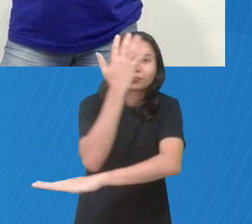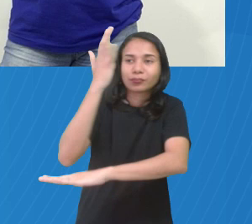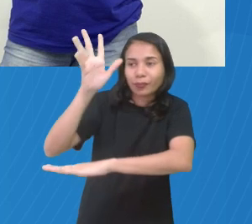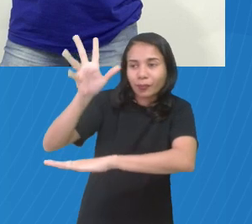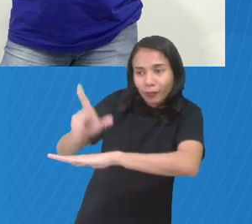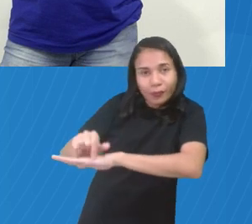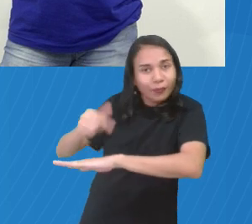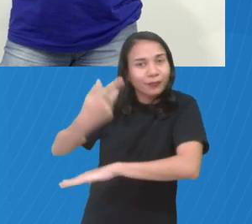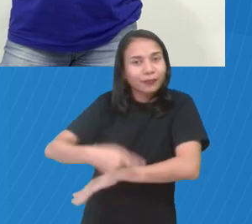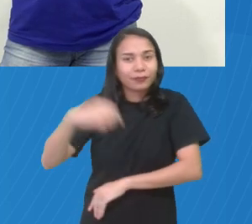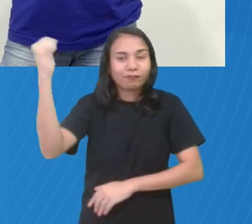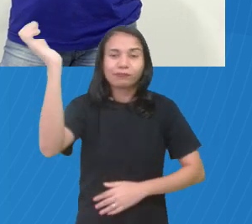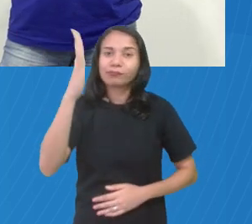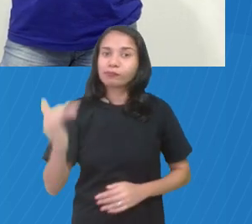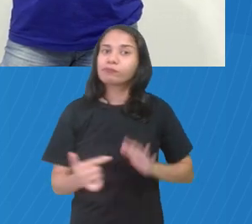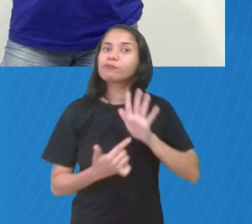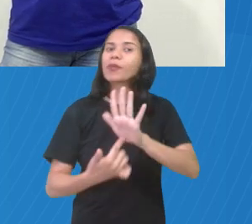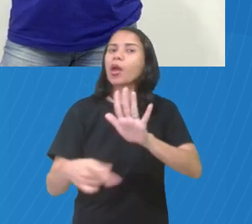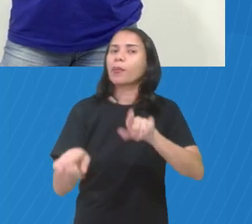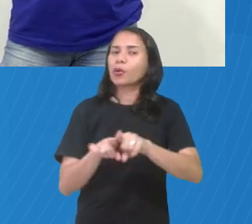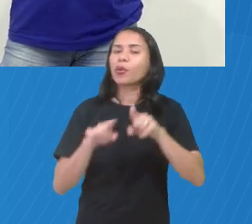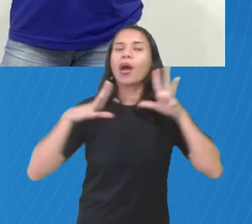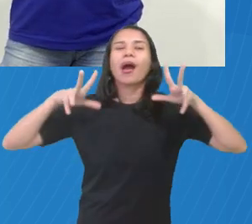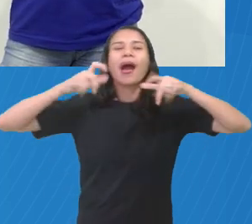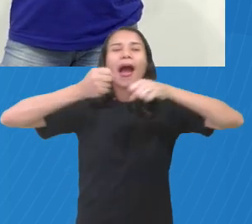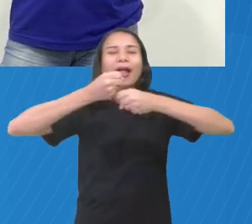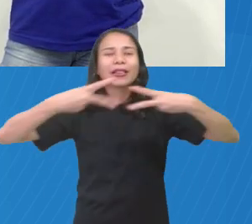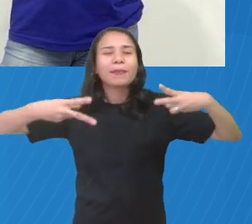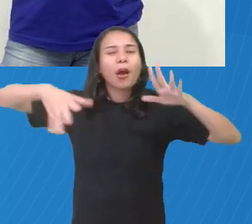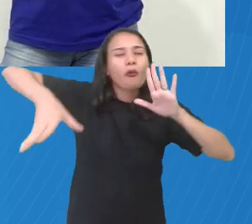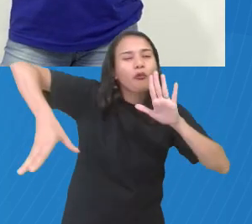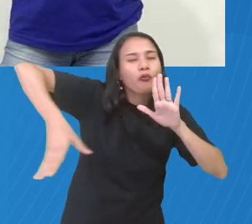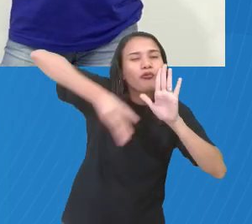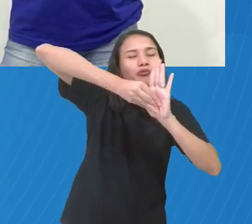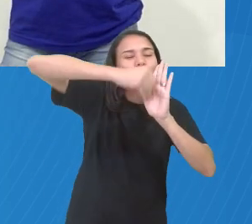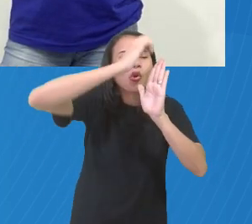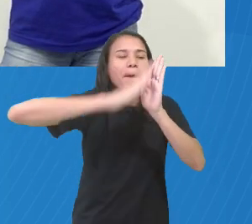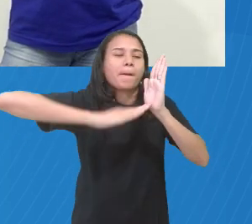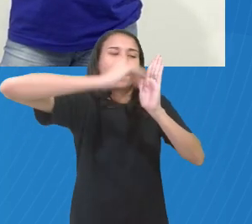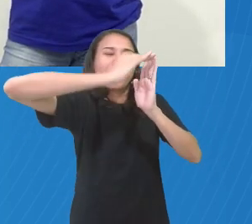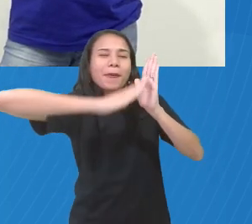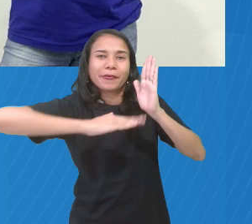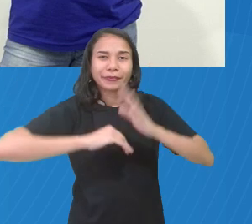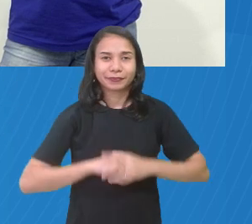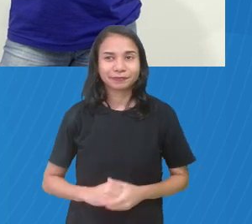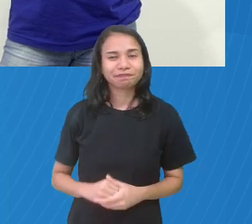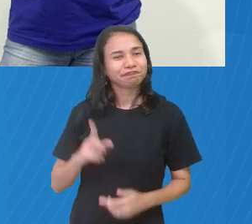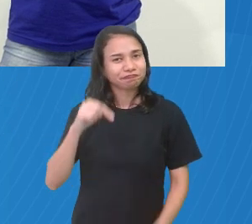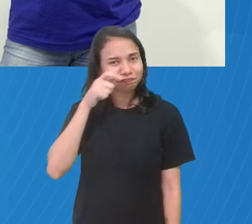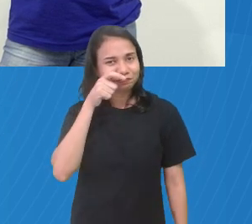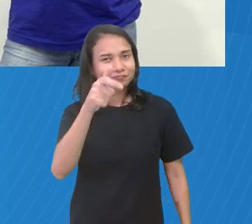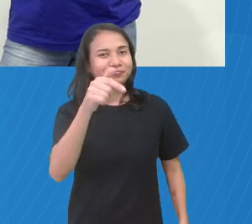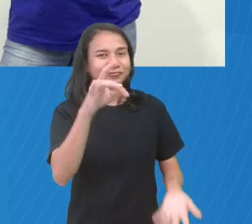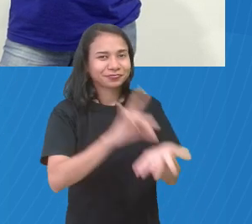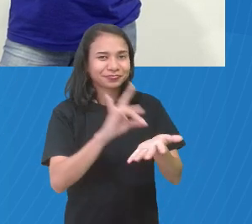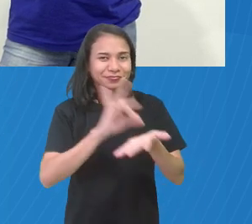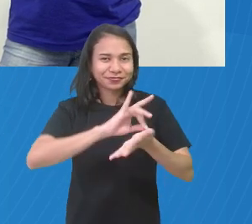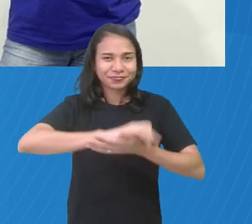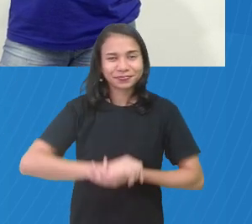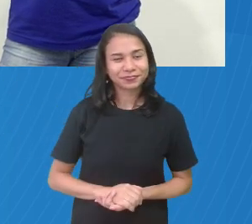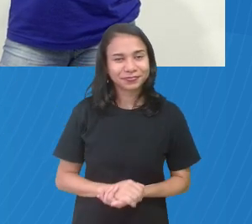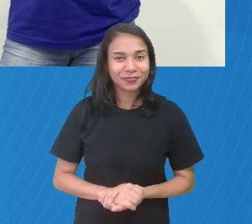brasileiras. Ele trouxe alguns animais e colocou nesse quadro aí. Bem interessante, né? A visão do